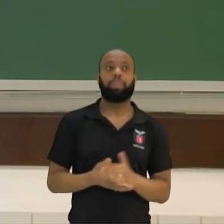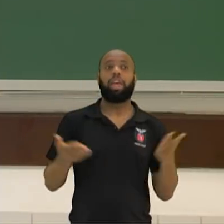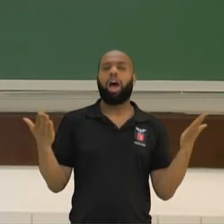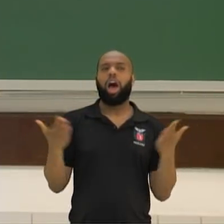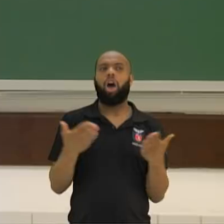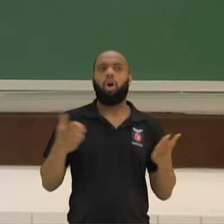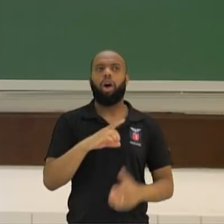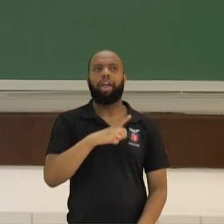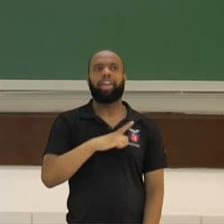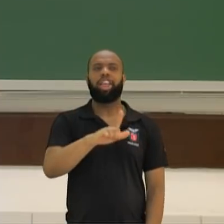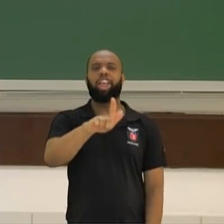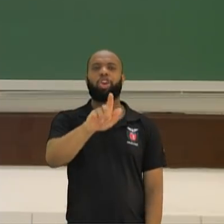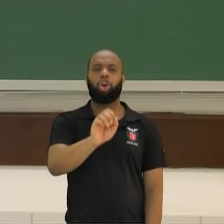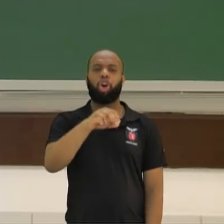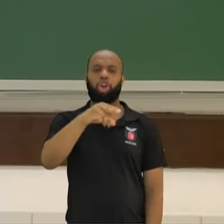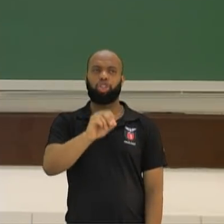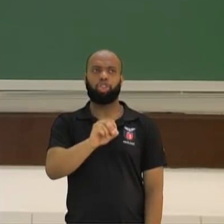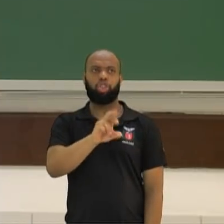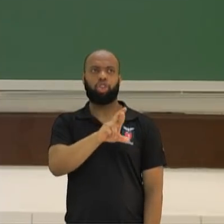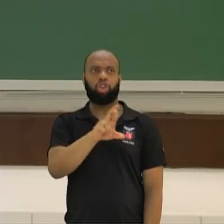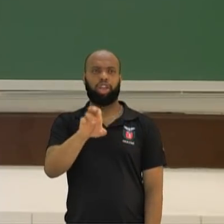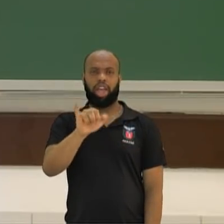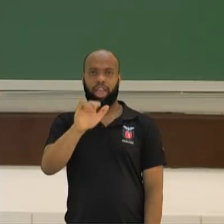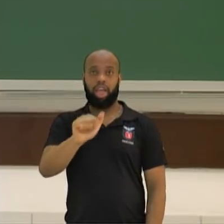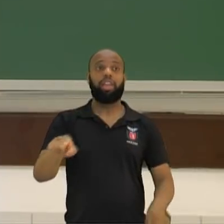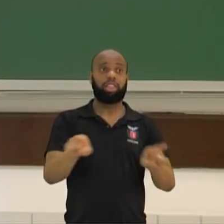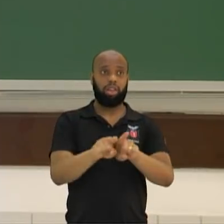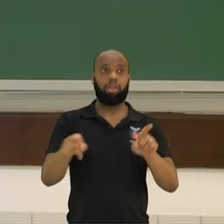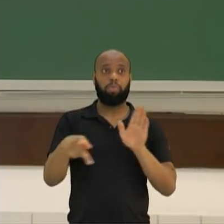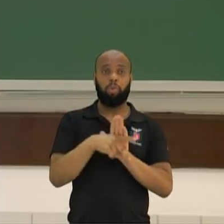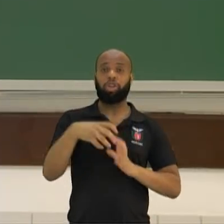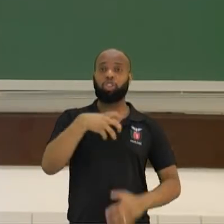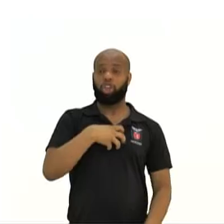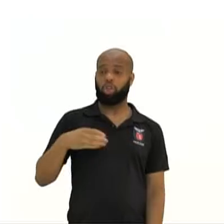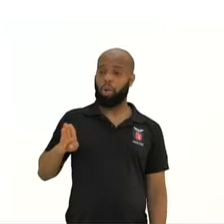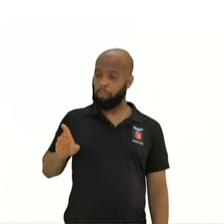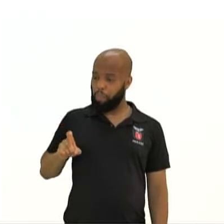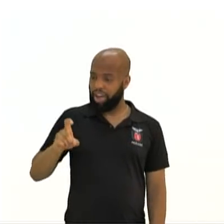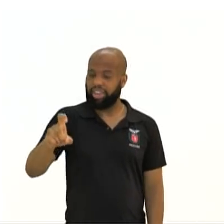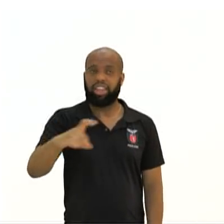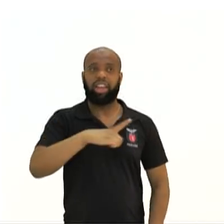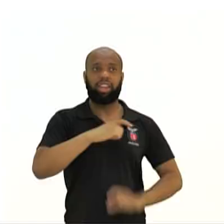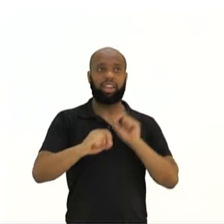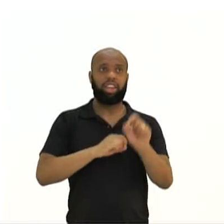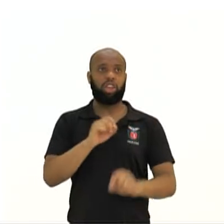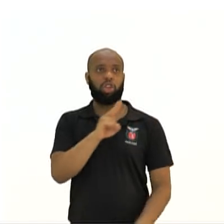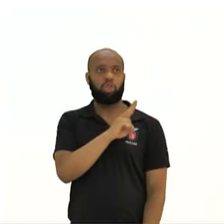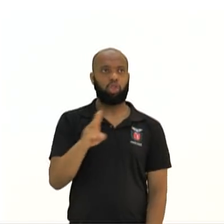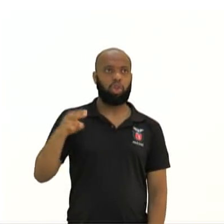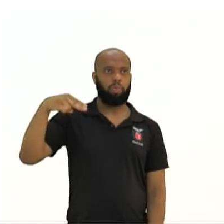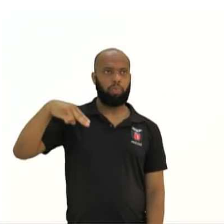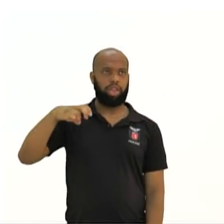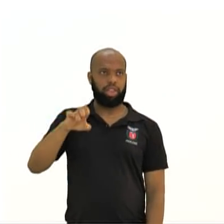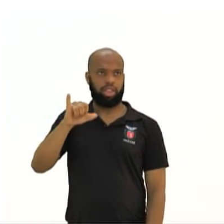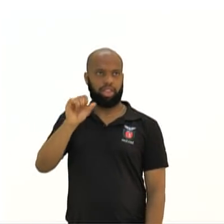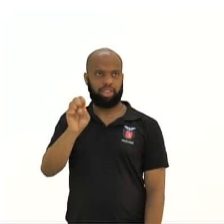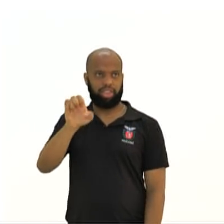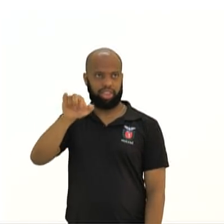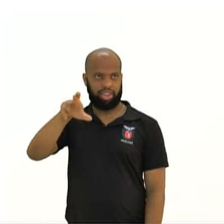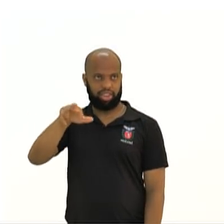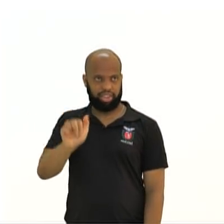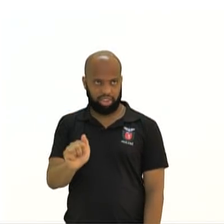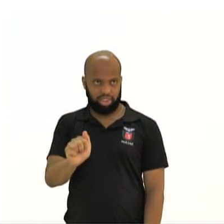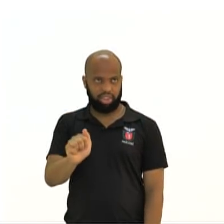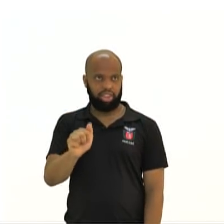Quanto à gonorreia, uma doença também bacteriana, uma infecção causada pela bactéria Neisseria